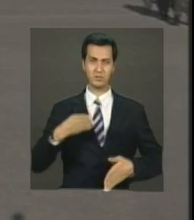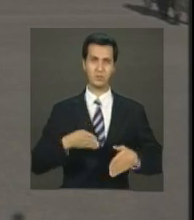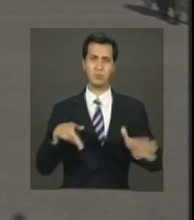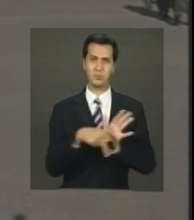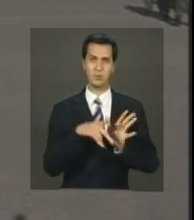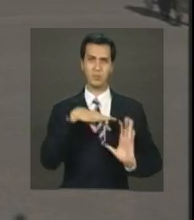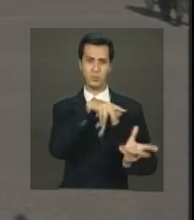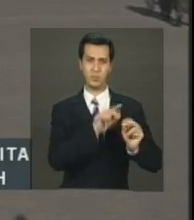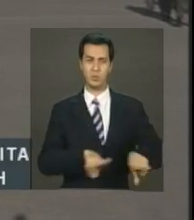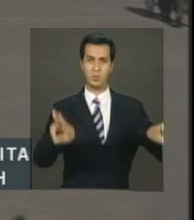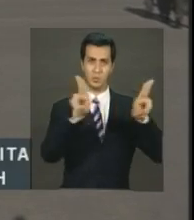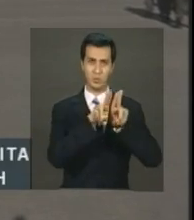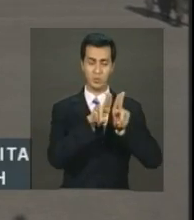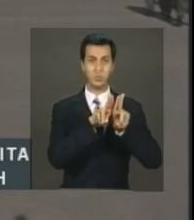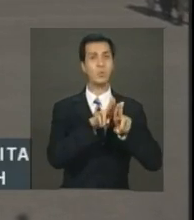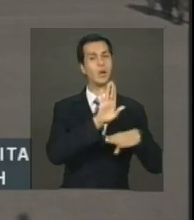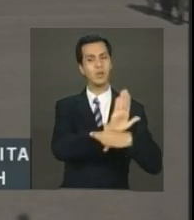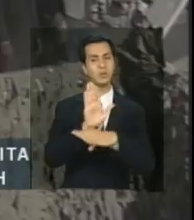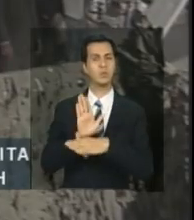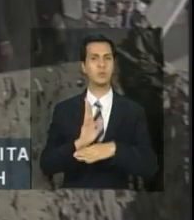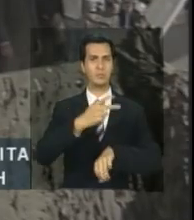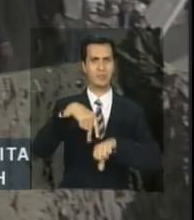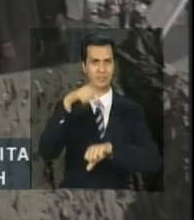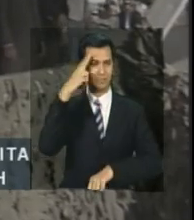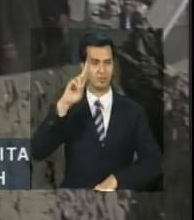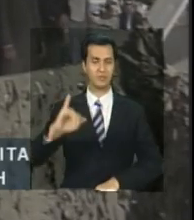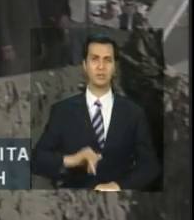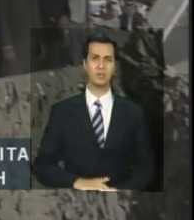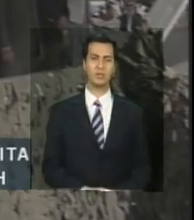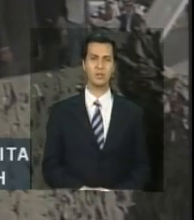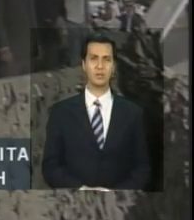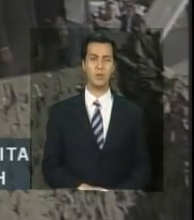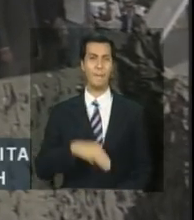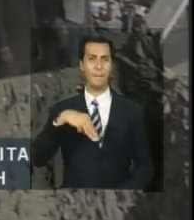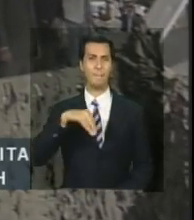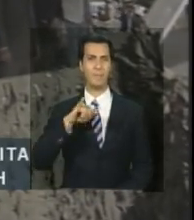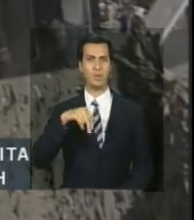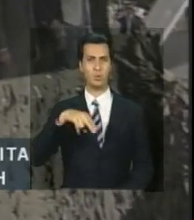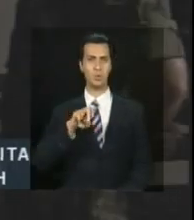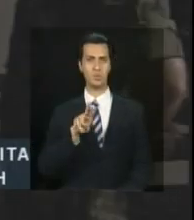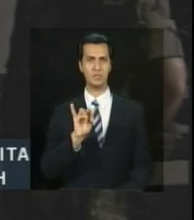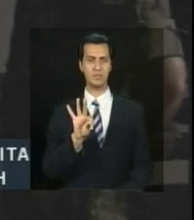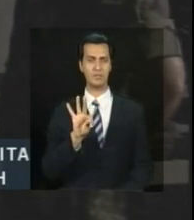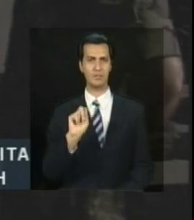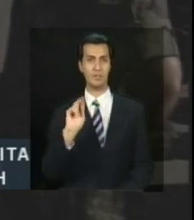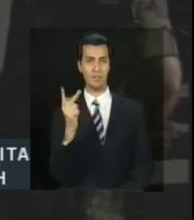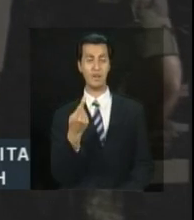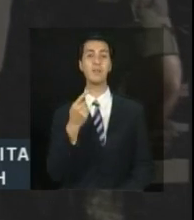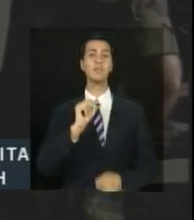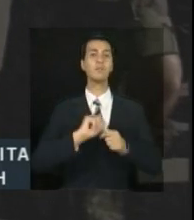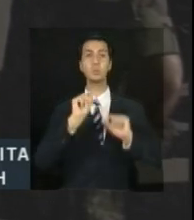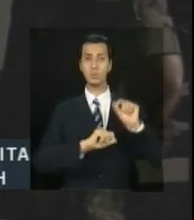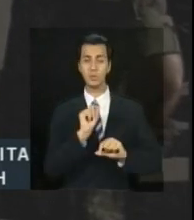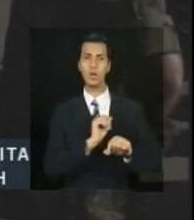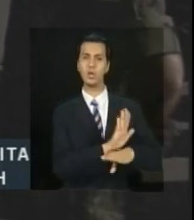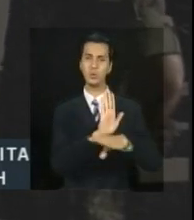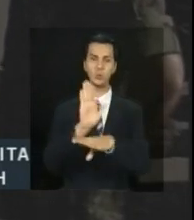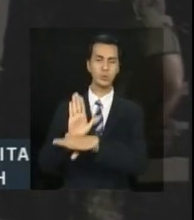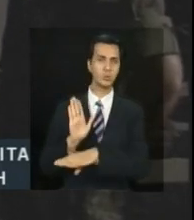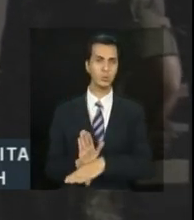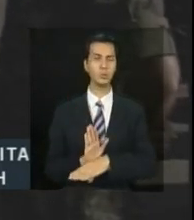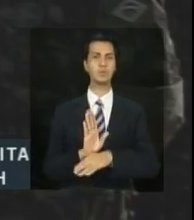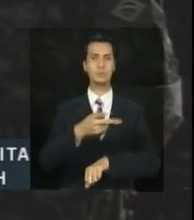A MINUSTAH foi criada em 2004 para substituir a Força Multinacional Interina para evitar uma guerra civil. As